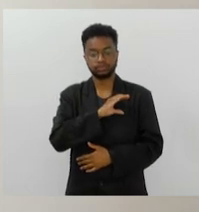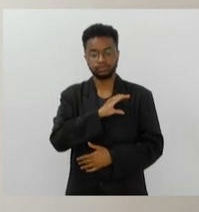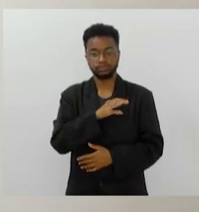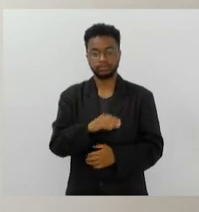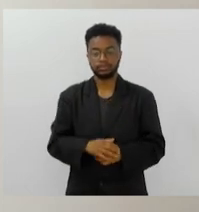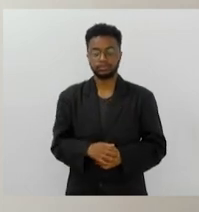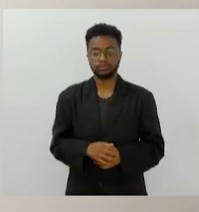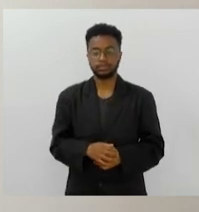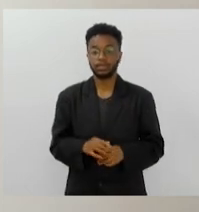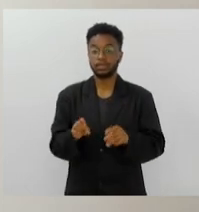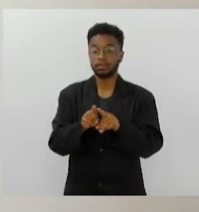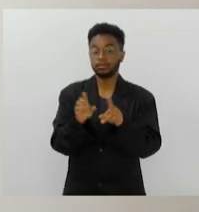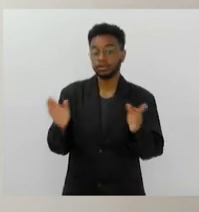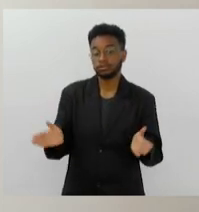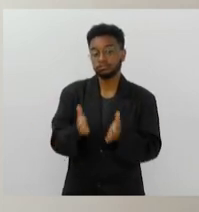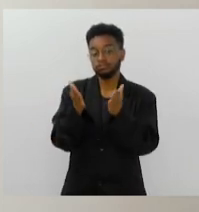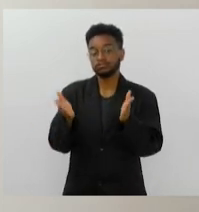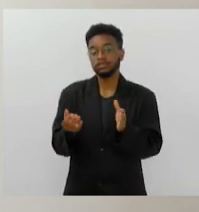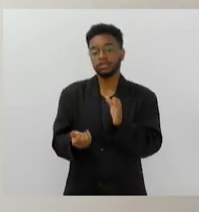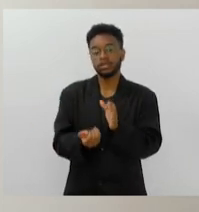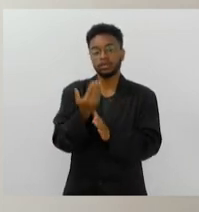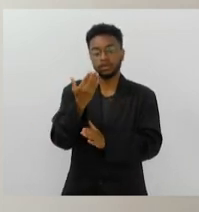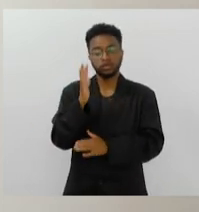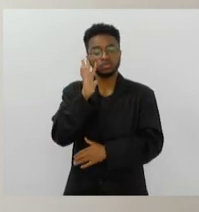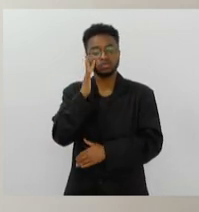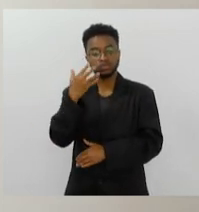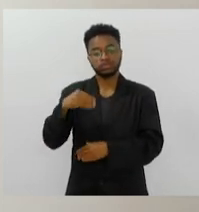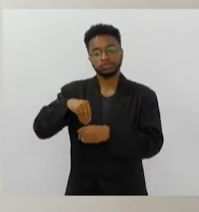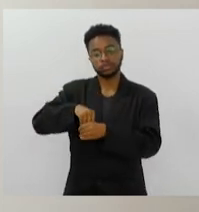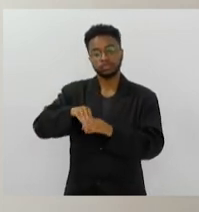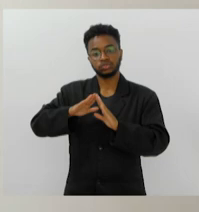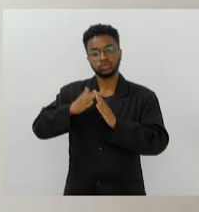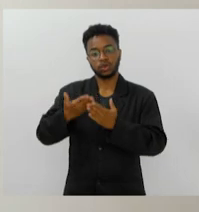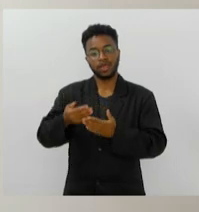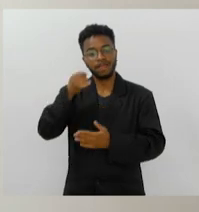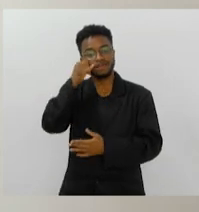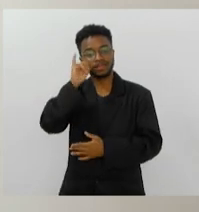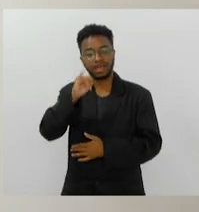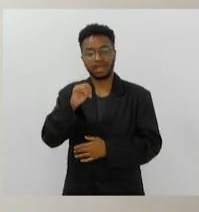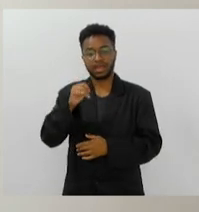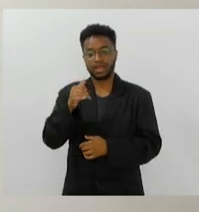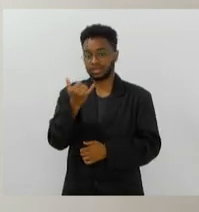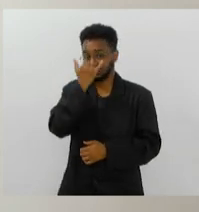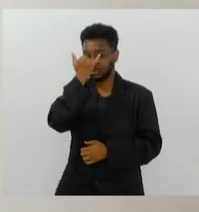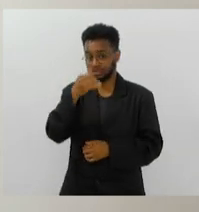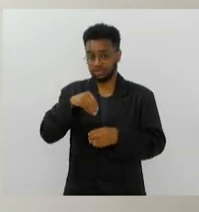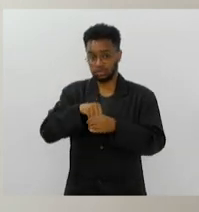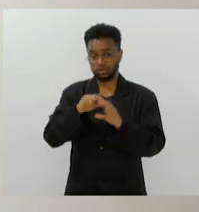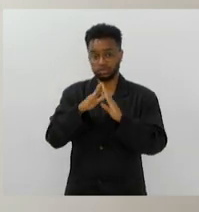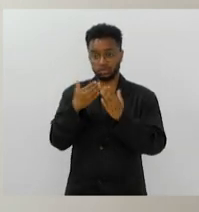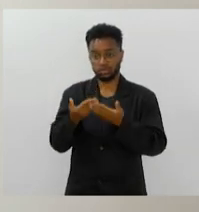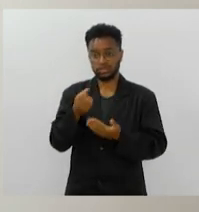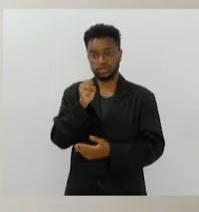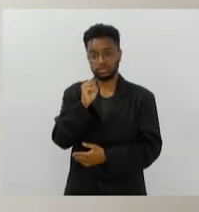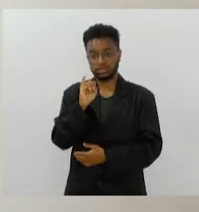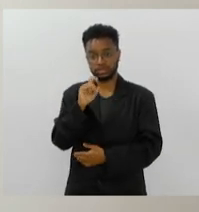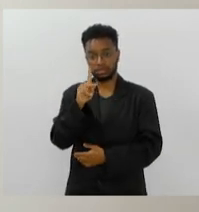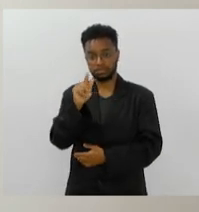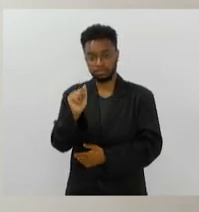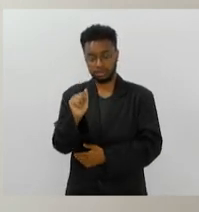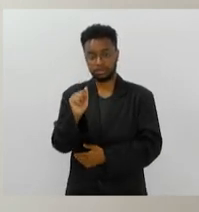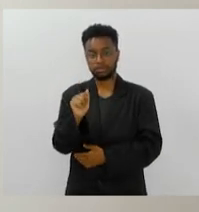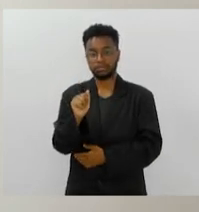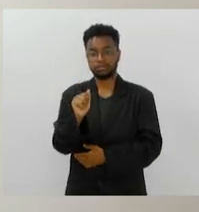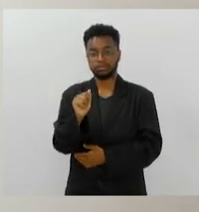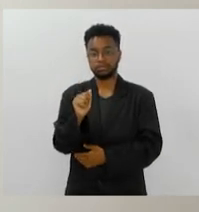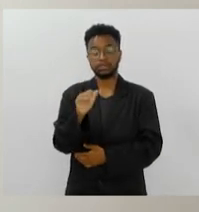Janeiro, incentivando a criação das Comissões Internas de Prevenção de Acidentes nas Escolas, as CIPAs escolares, com